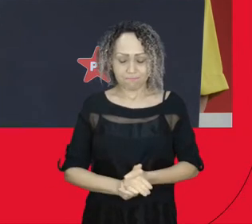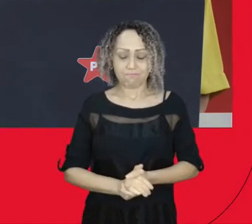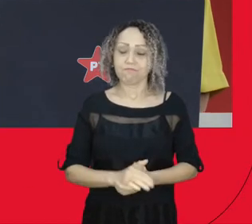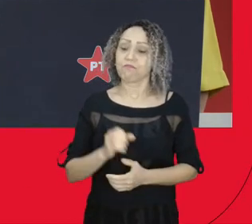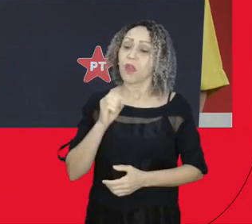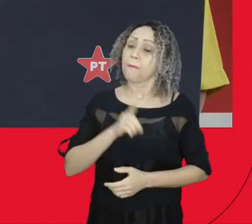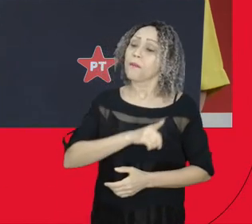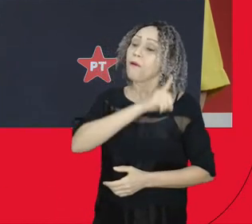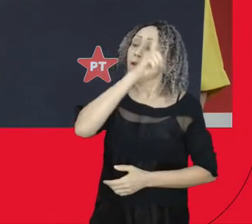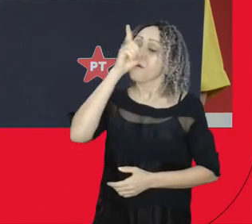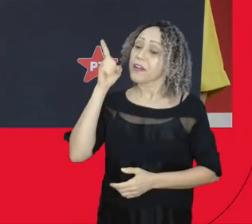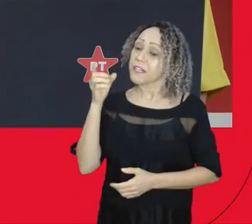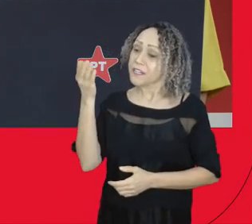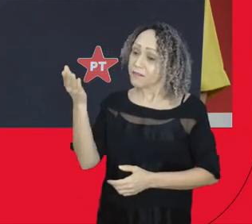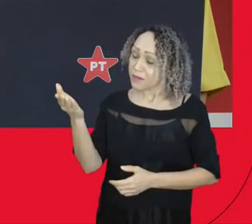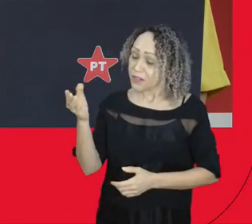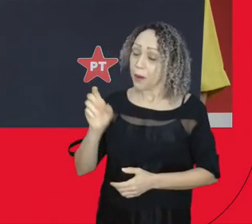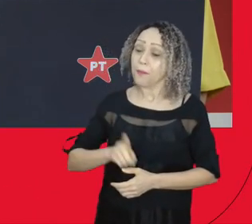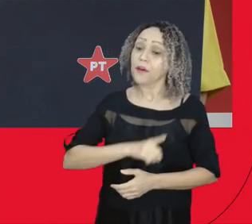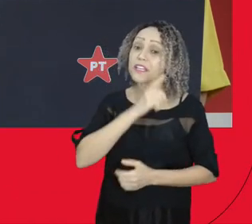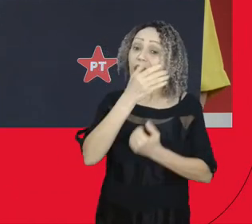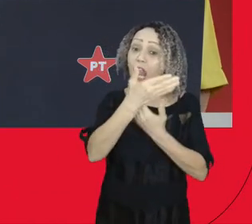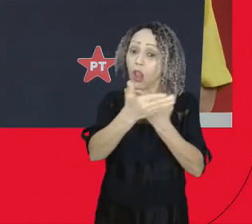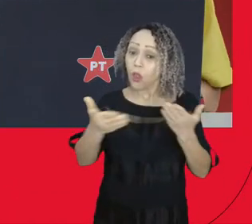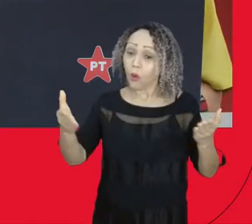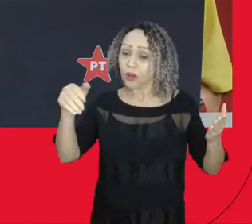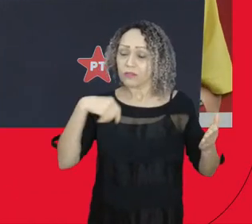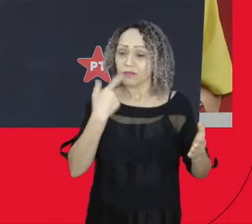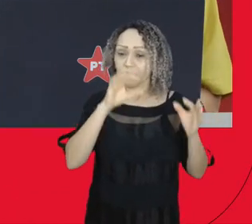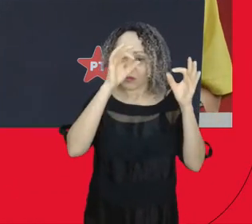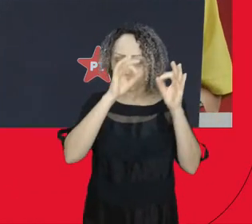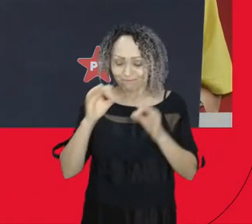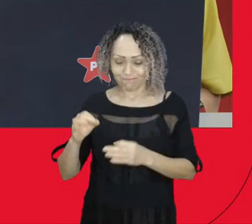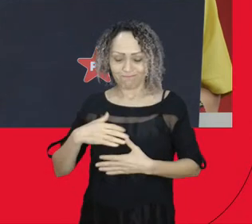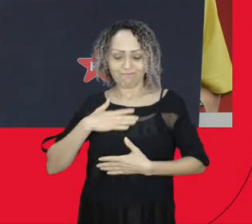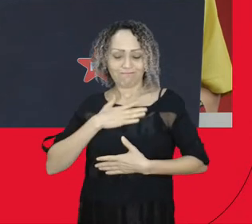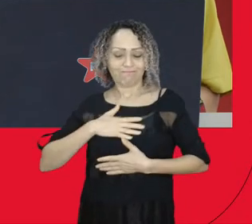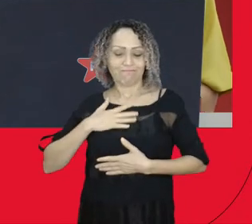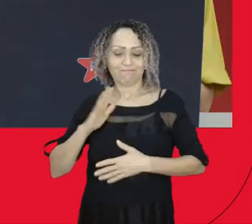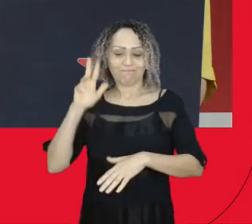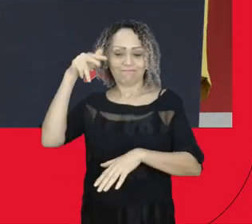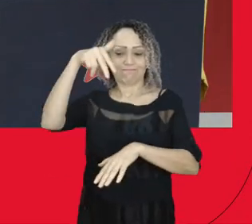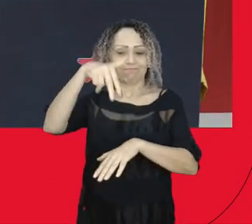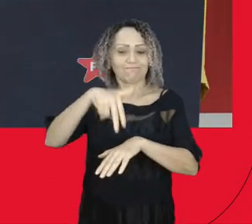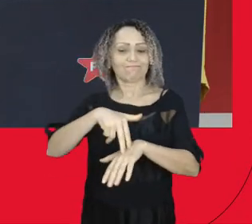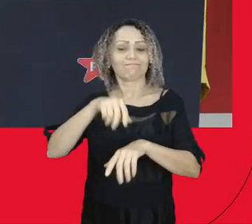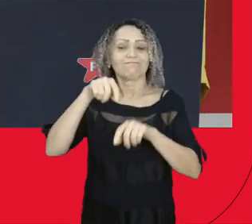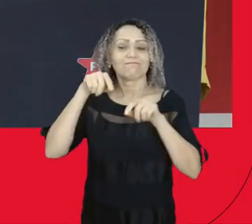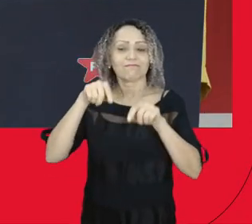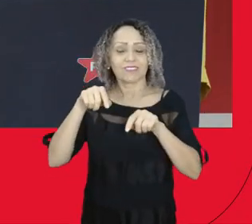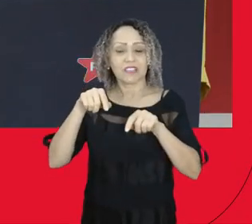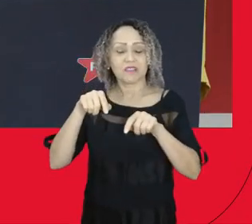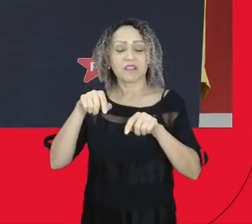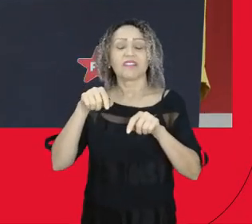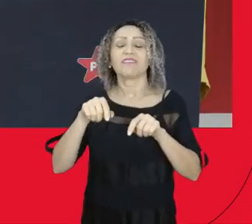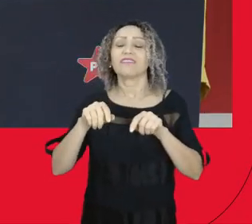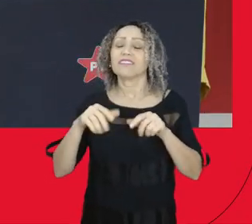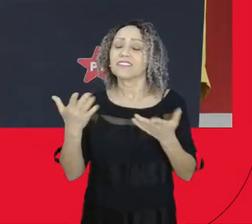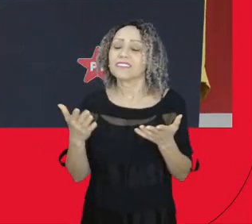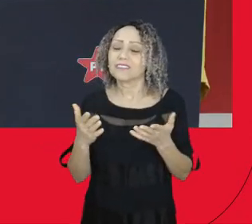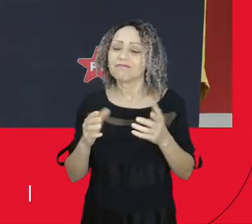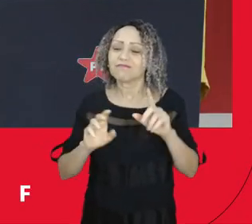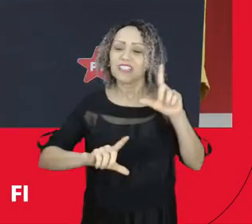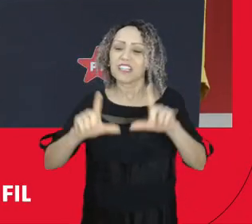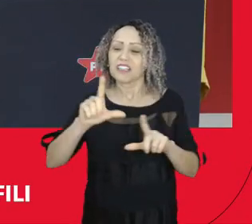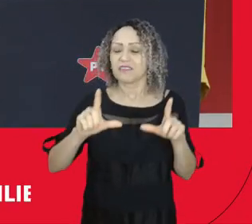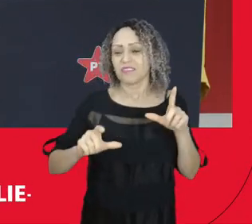Bom dia a todos que nos ouvem. É um prazer ter sido mais uma vez contactada por esse canal tão importante para o